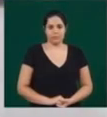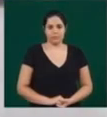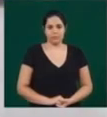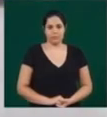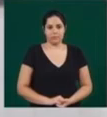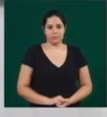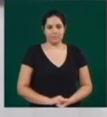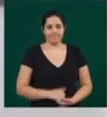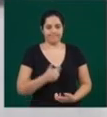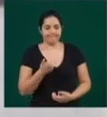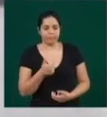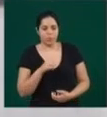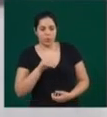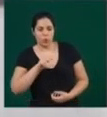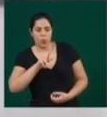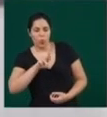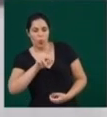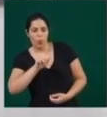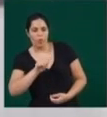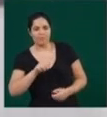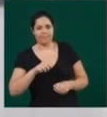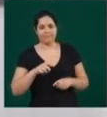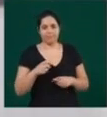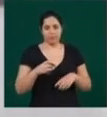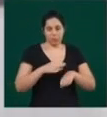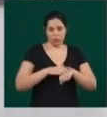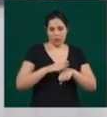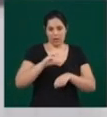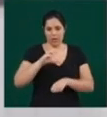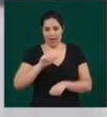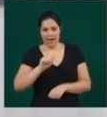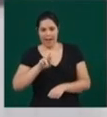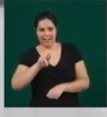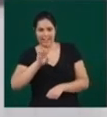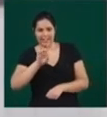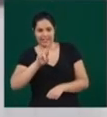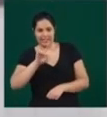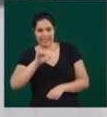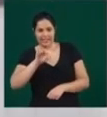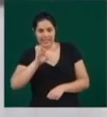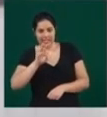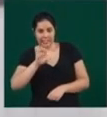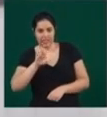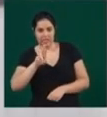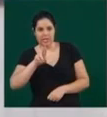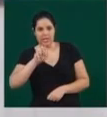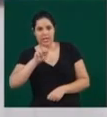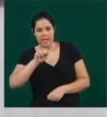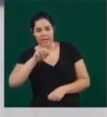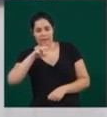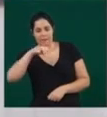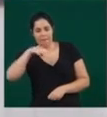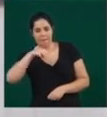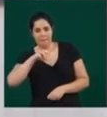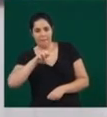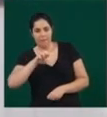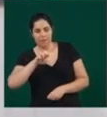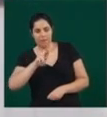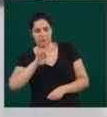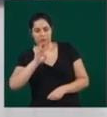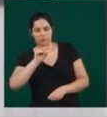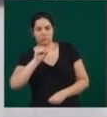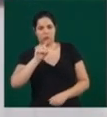Sem cura, a artrite reumatoide é silenciosa e pode ter diagnóstico demorado. Mas a boa notícia é que a doença pode ser controlada